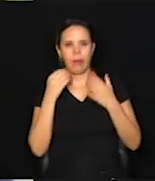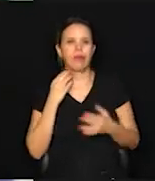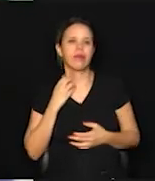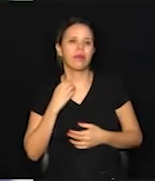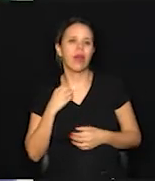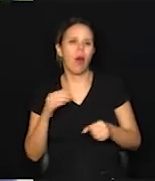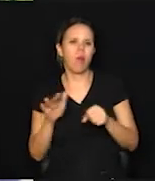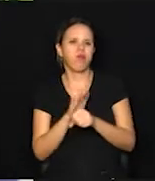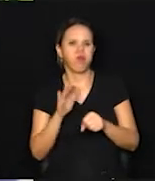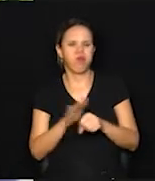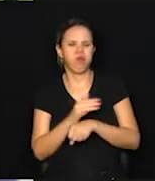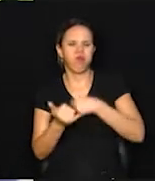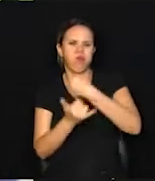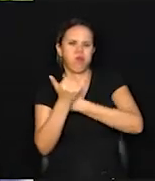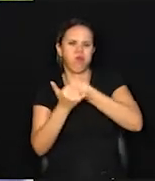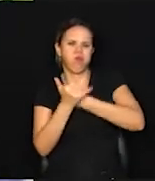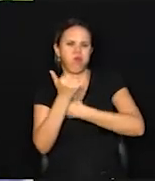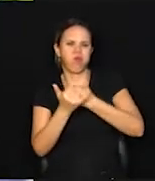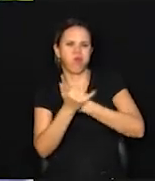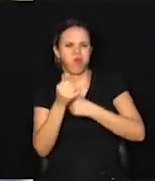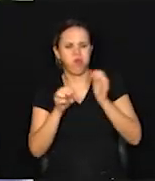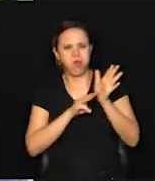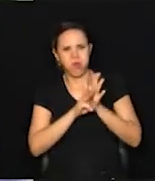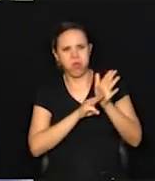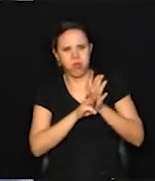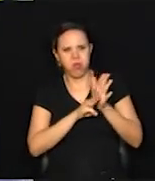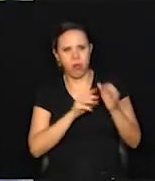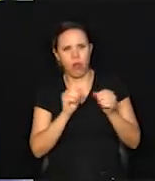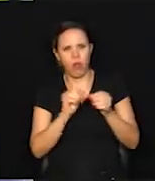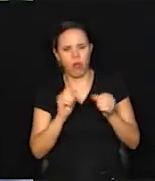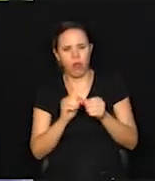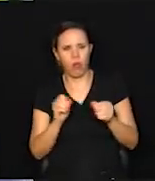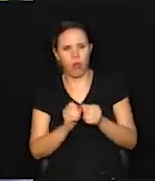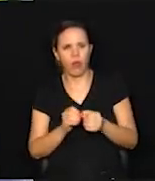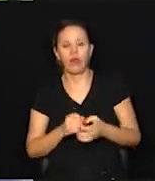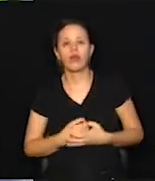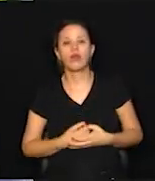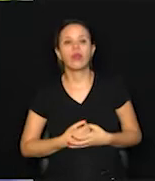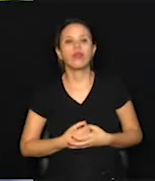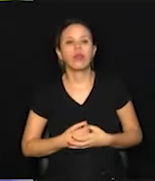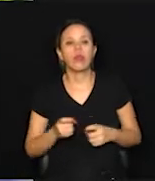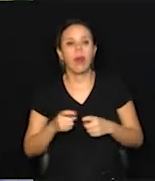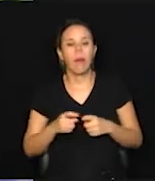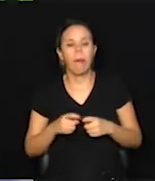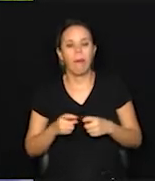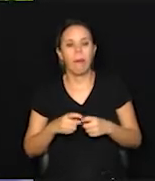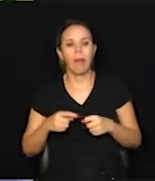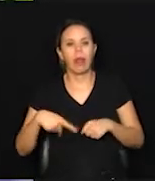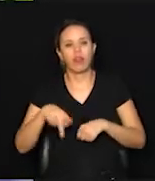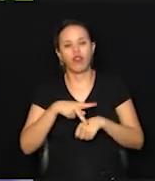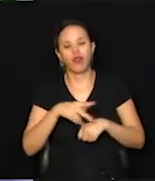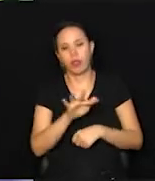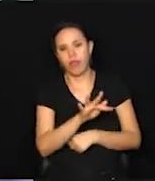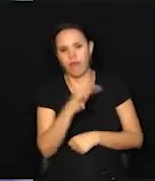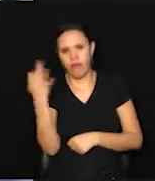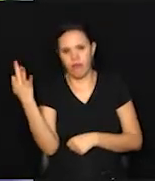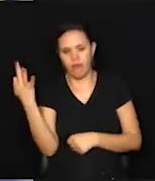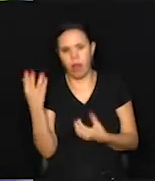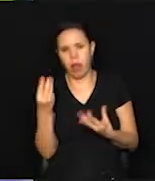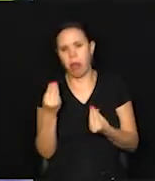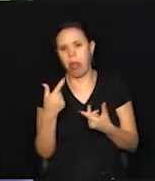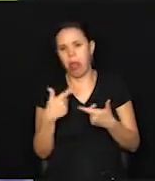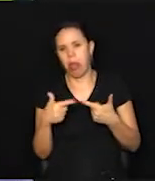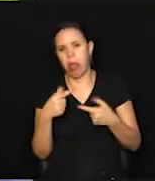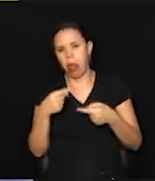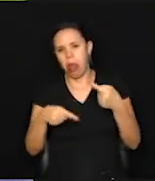cheia de falhas metodológicas, que foi feita lá pelo Didier Raoult, um médico francês, né, que tem um monte de